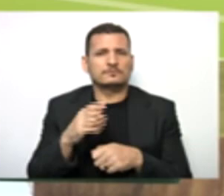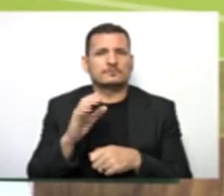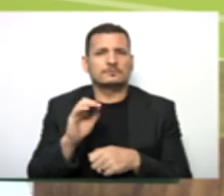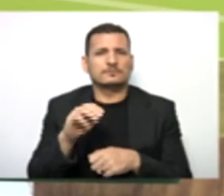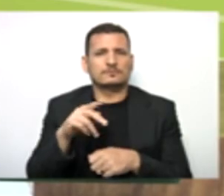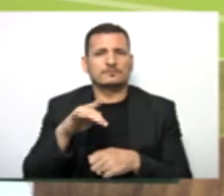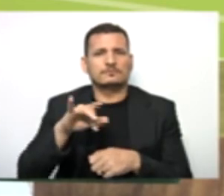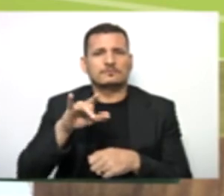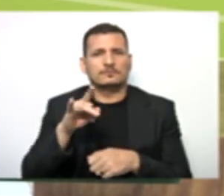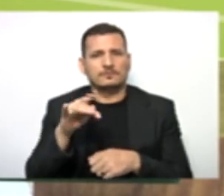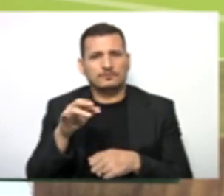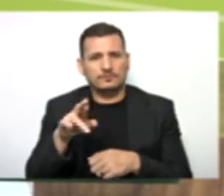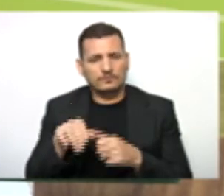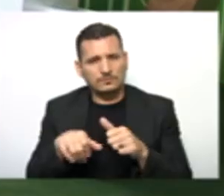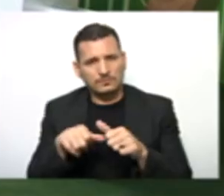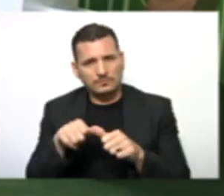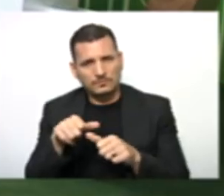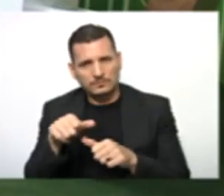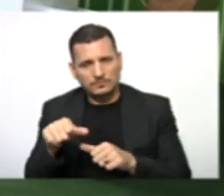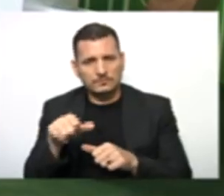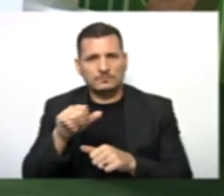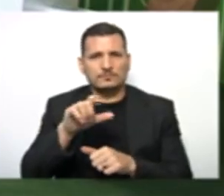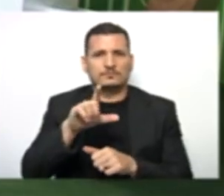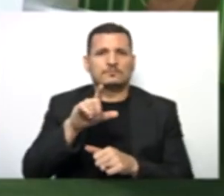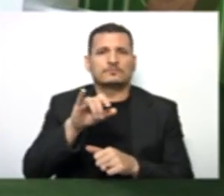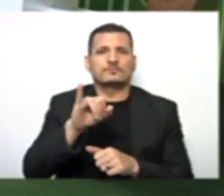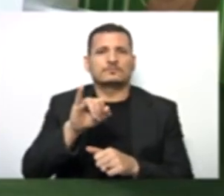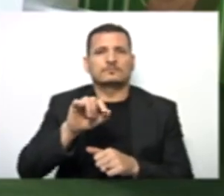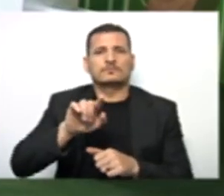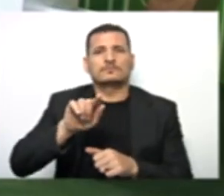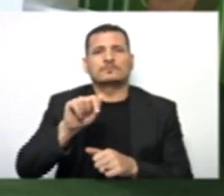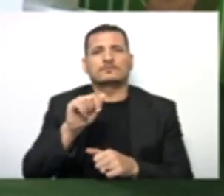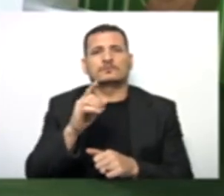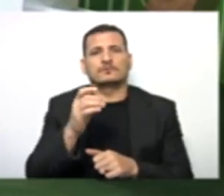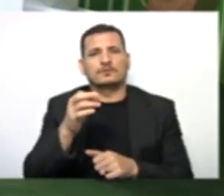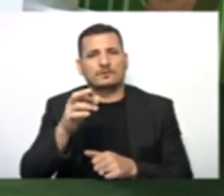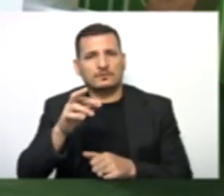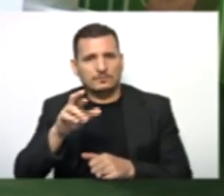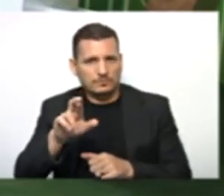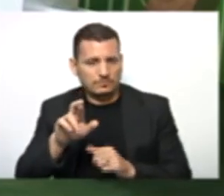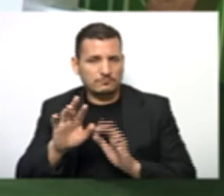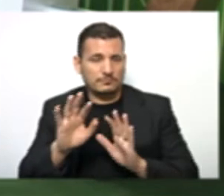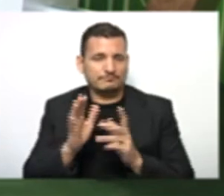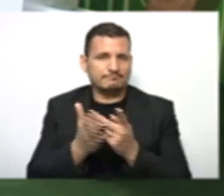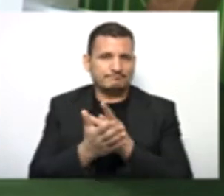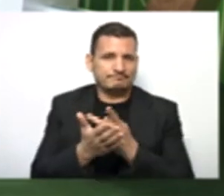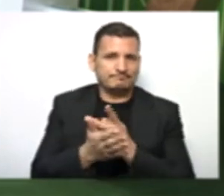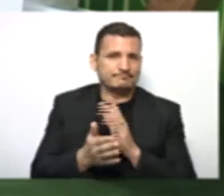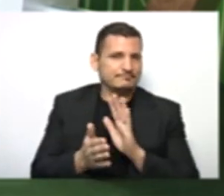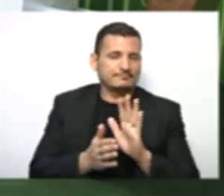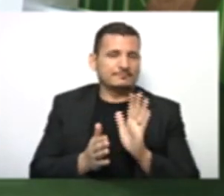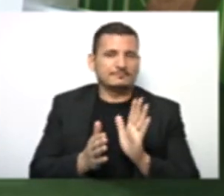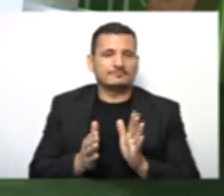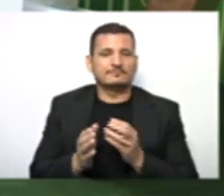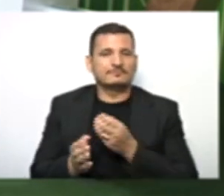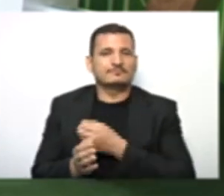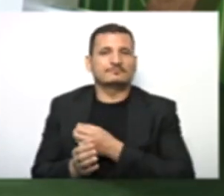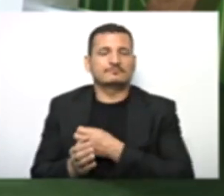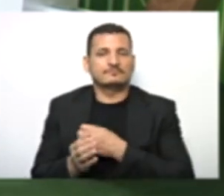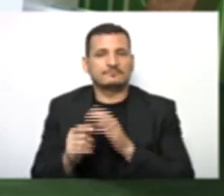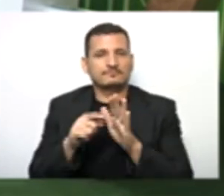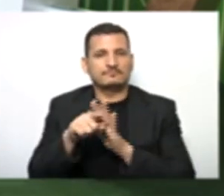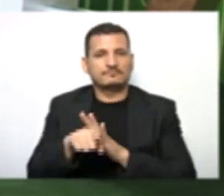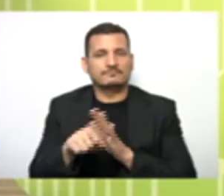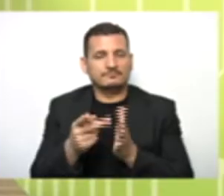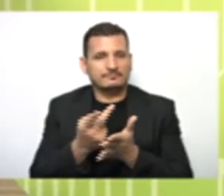compilador e ligador. Tá, pode ser que tenha uma inversão, só errou o número da questão, não foi o número, não foi a questão.